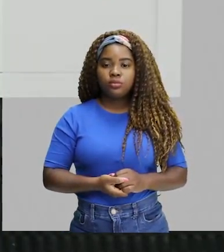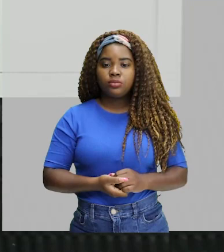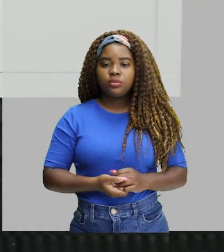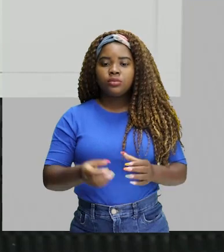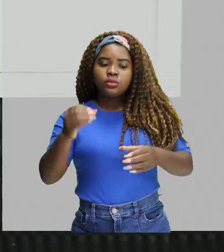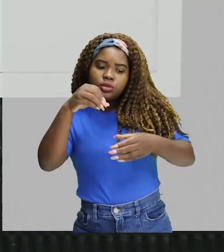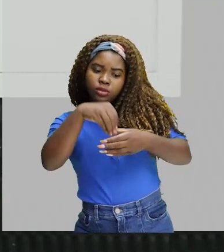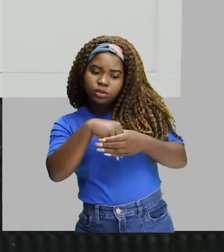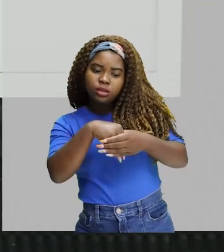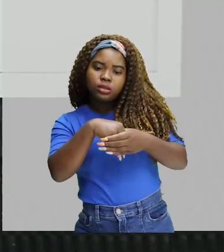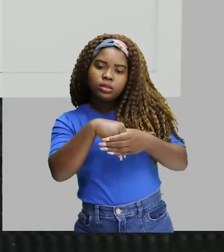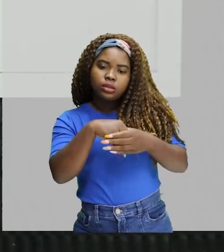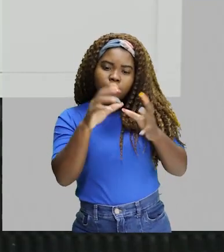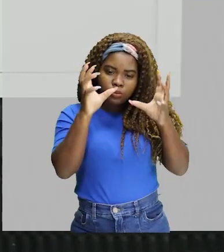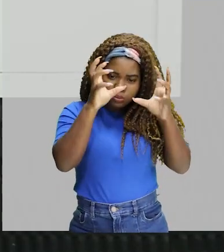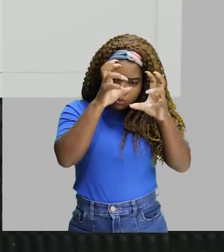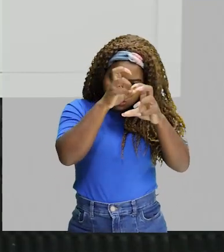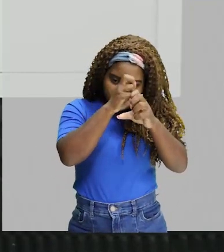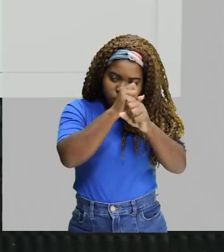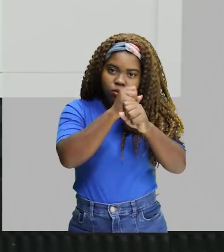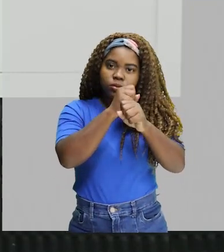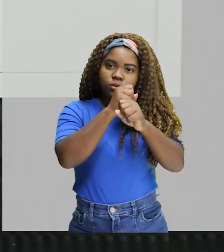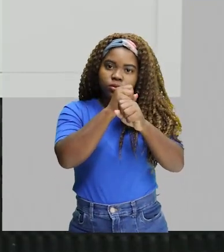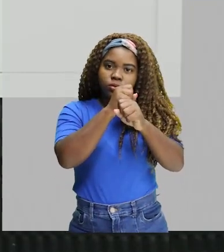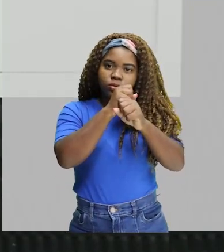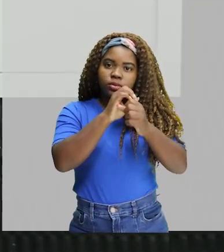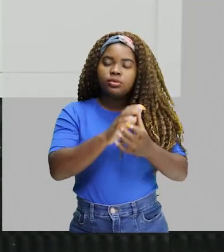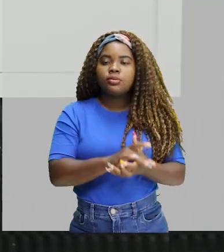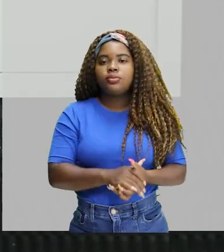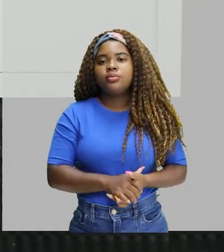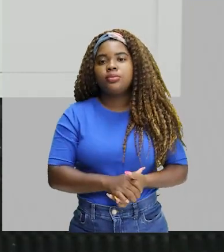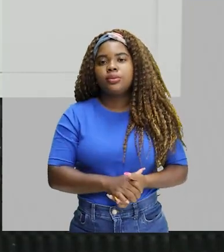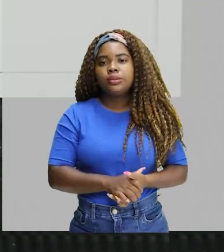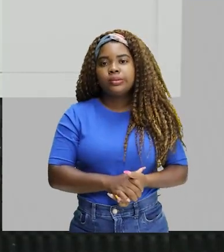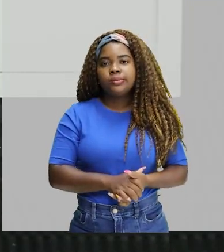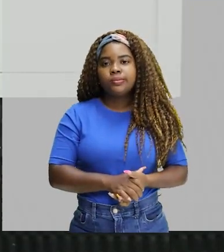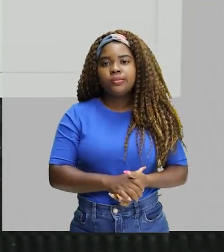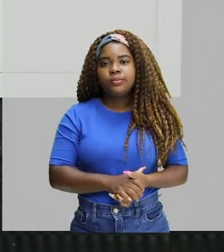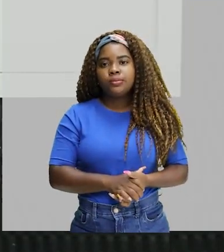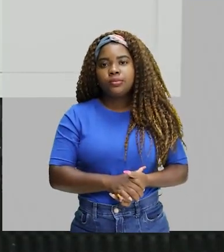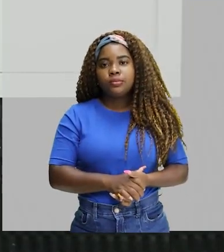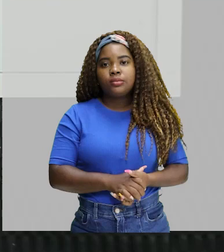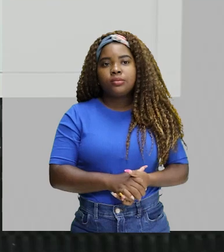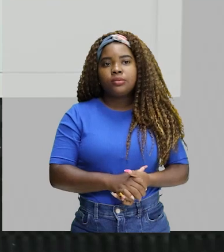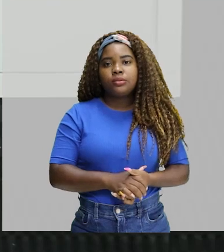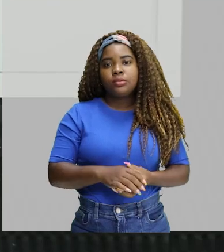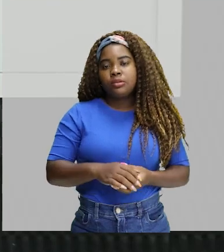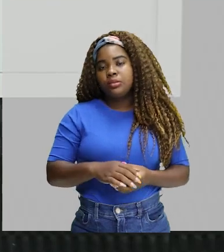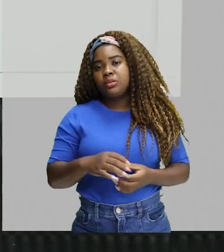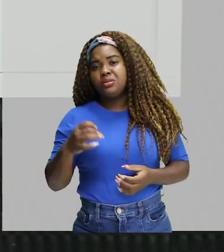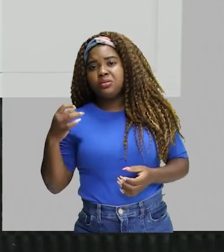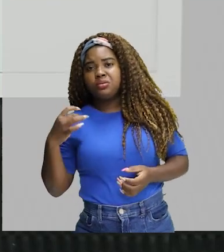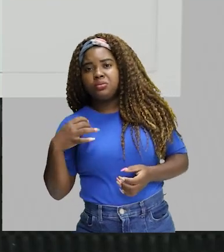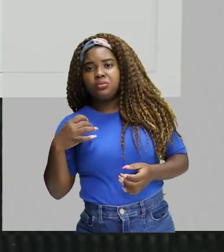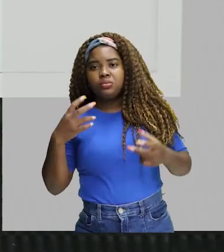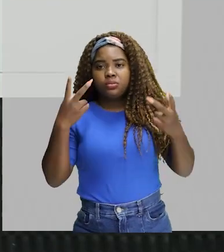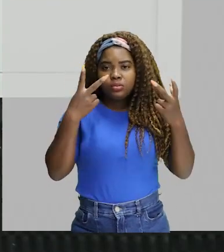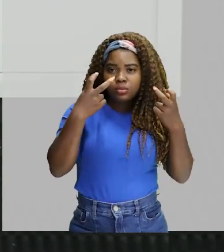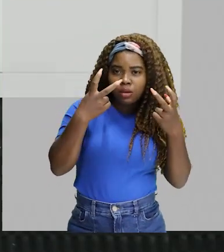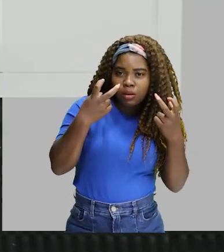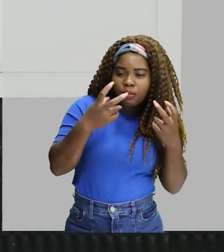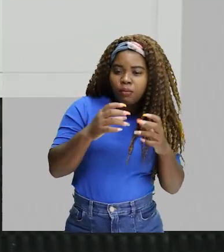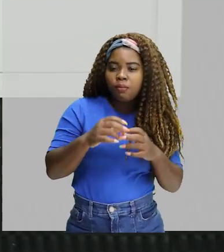da caverna, porque vem a escuridão, necessariamente. As sombras são os únicos elementos que eles percebem.